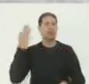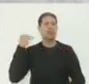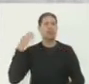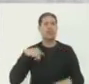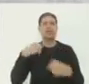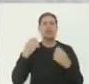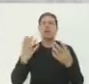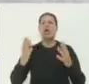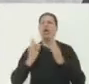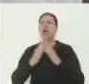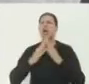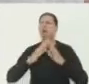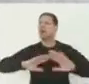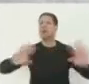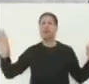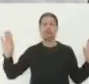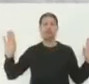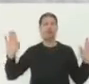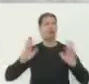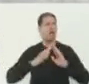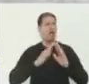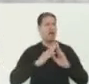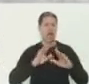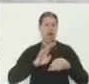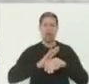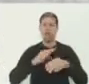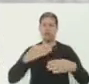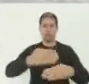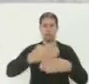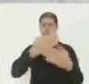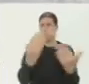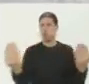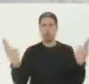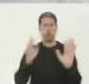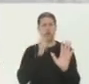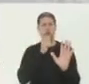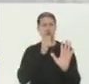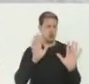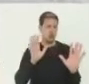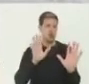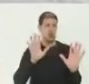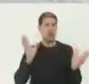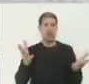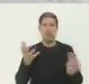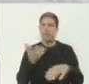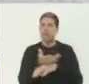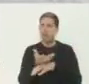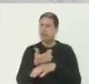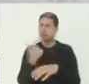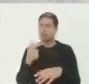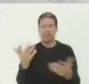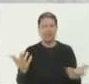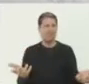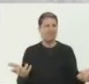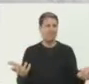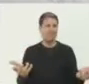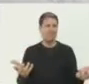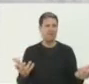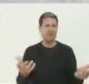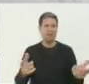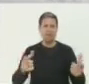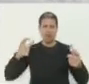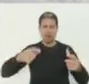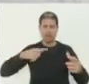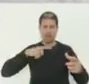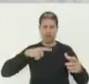entregava a casa né as casinhas já vem tudo sem muro tudo bem É mas não tem uma praça não ter uma pista de skate